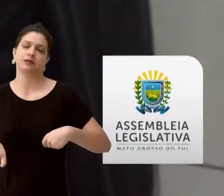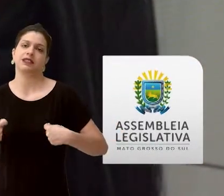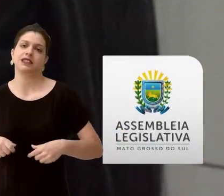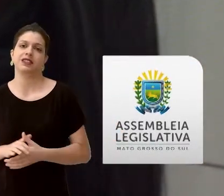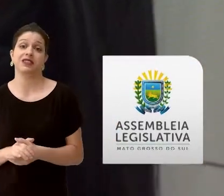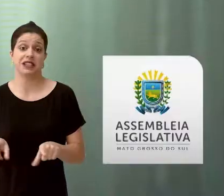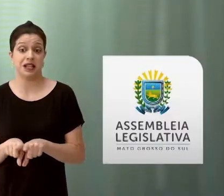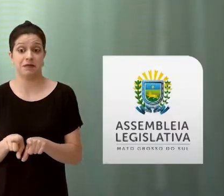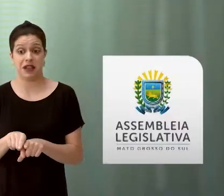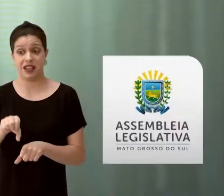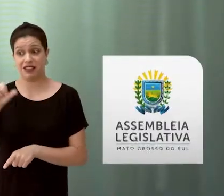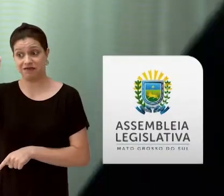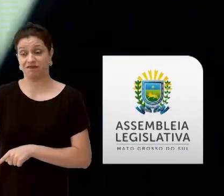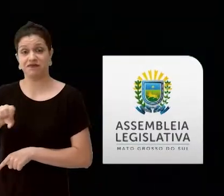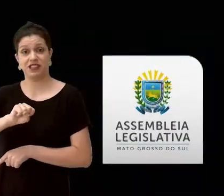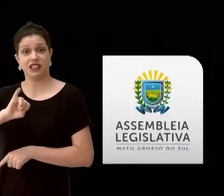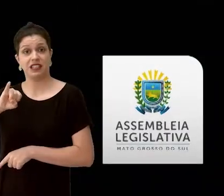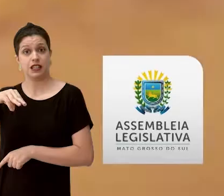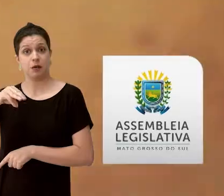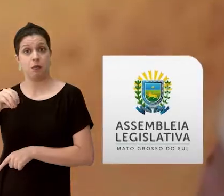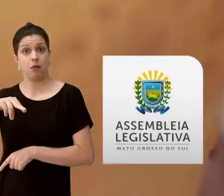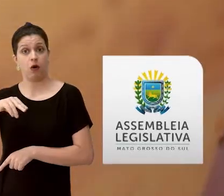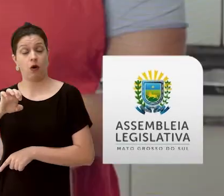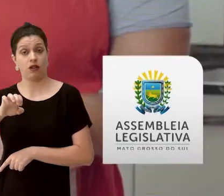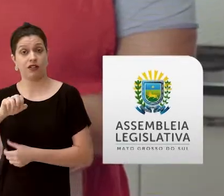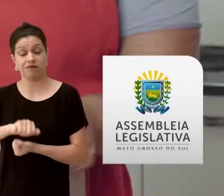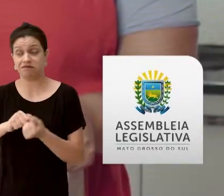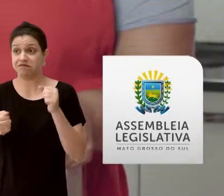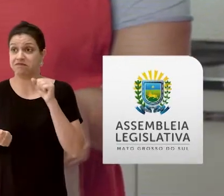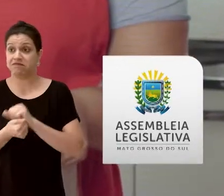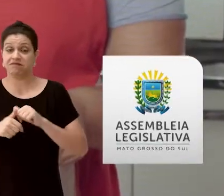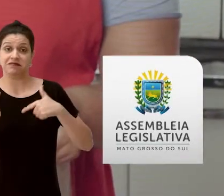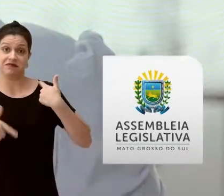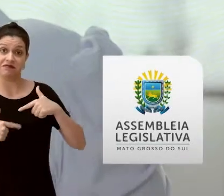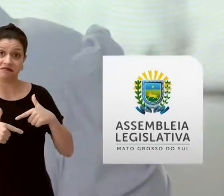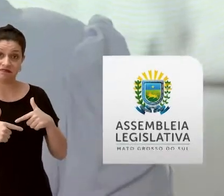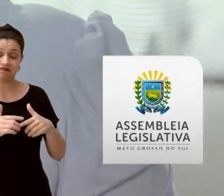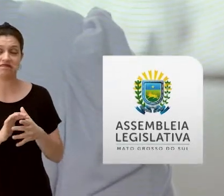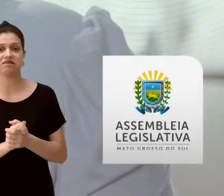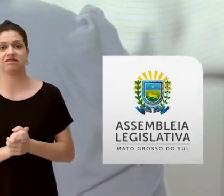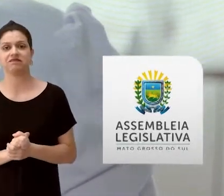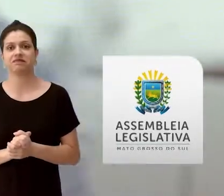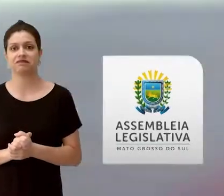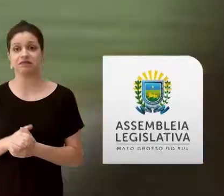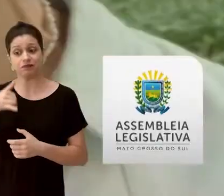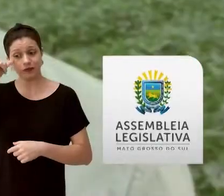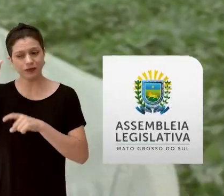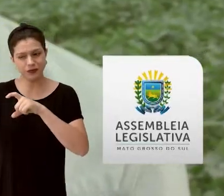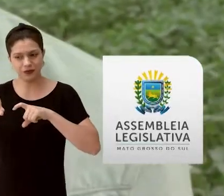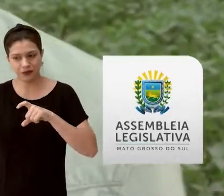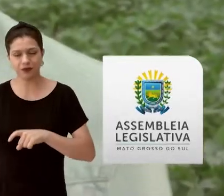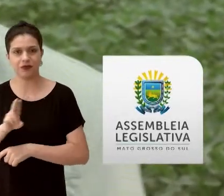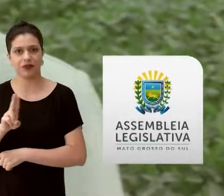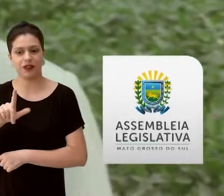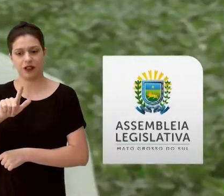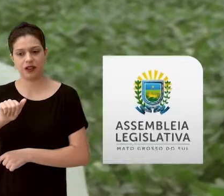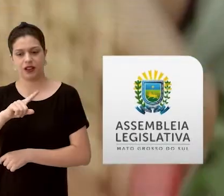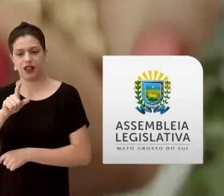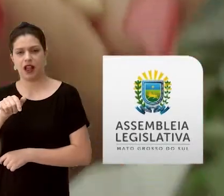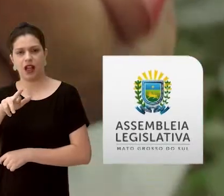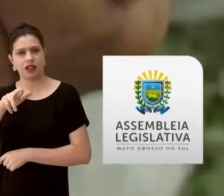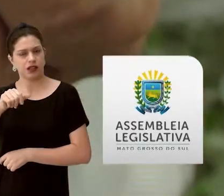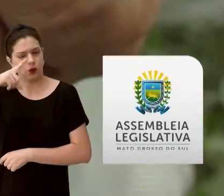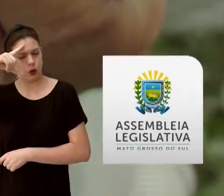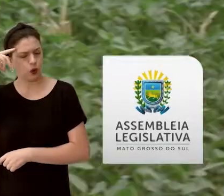nesse momento. Da Simone, que de uma hora para outra precisou se reinventar e virou autônoma. Da agricultora Lázara, que